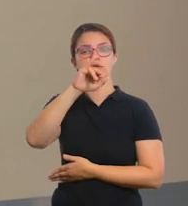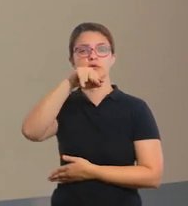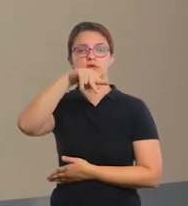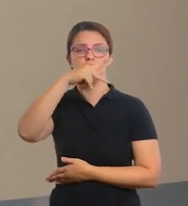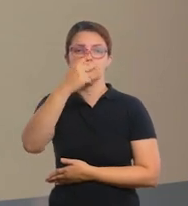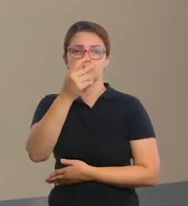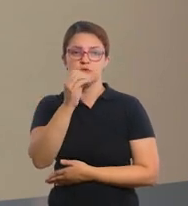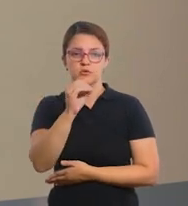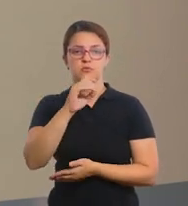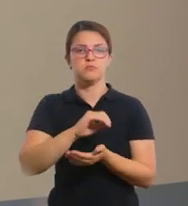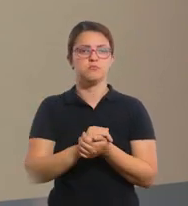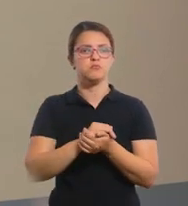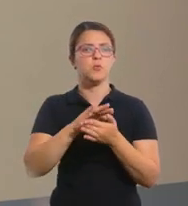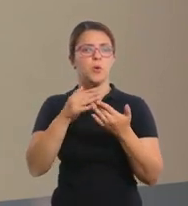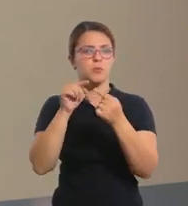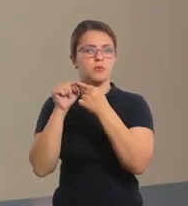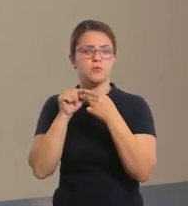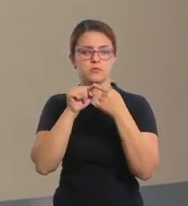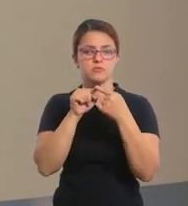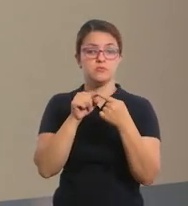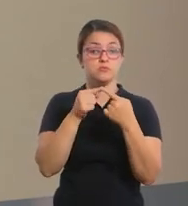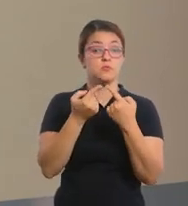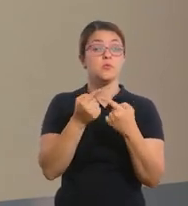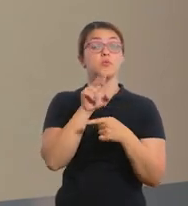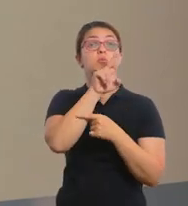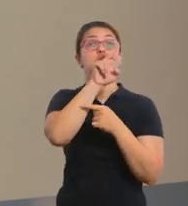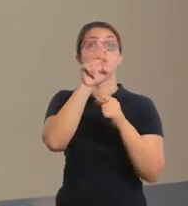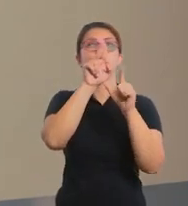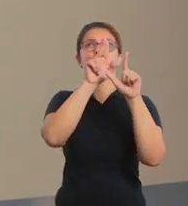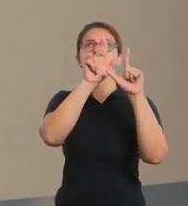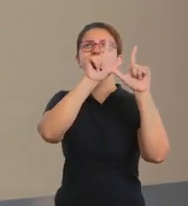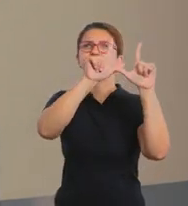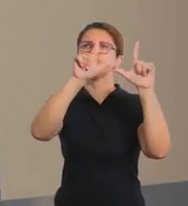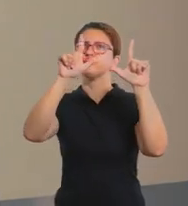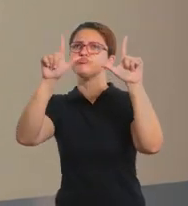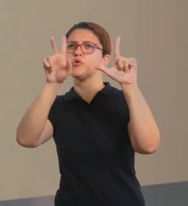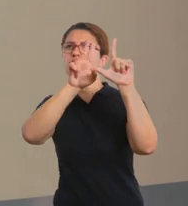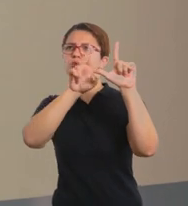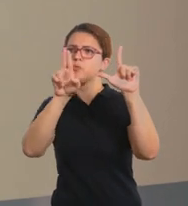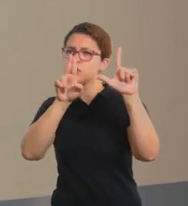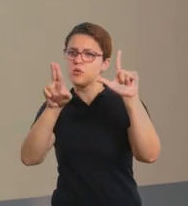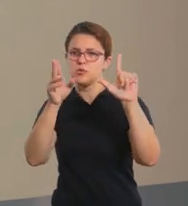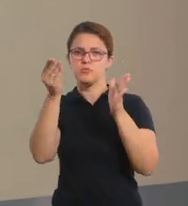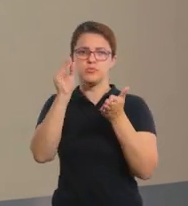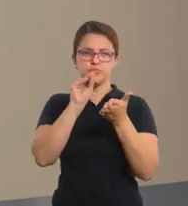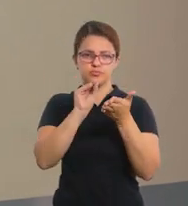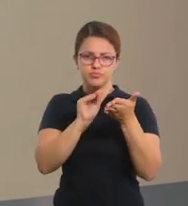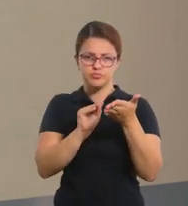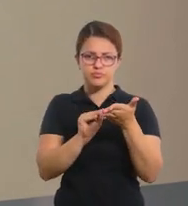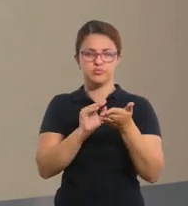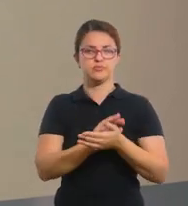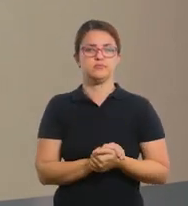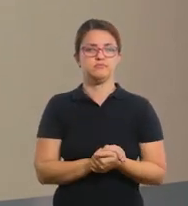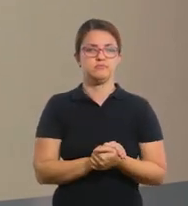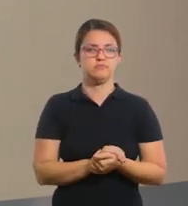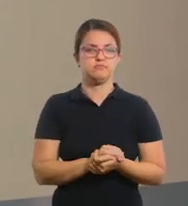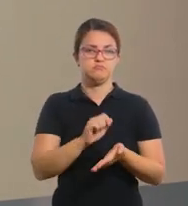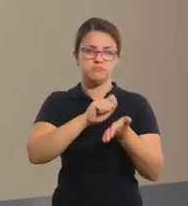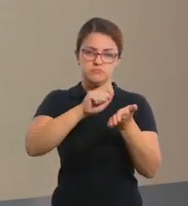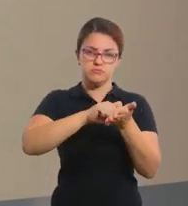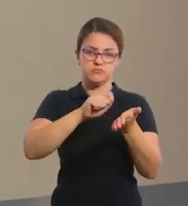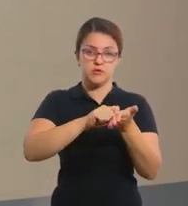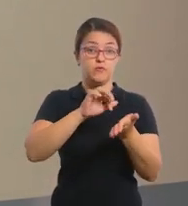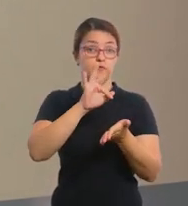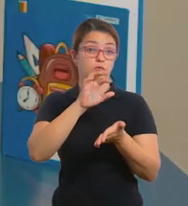após escreva o nome desses três insetos aqui ao lado se você ainda não escreve em letra cursiva pode